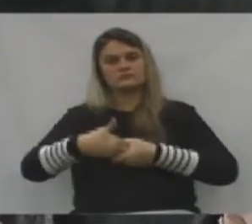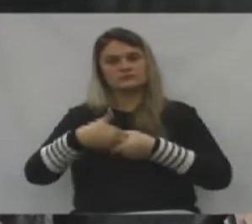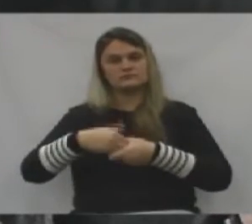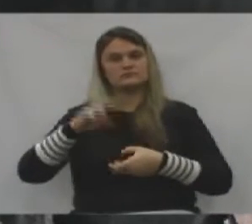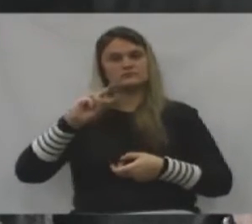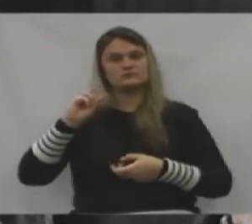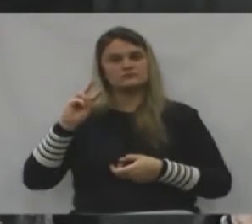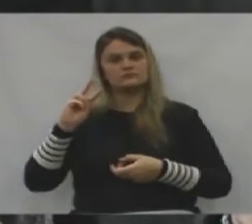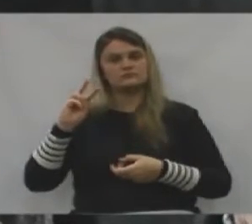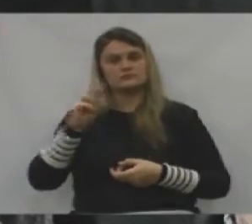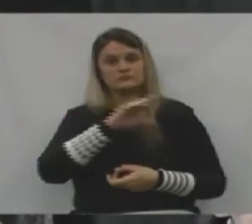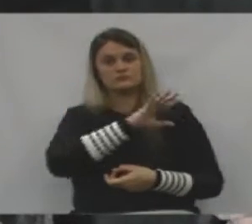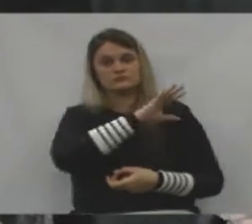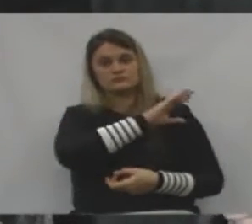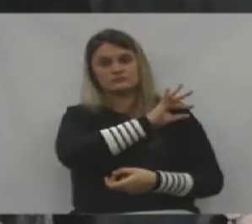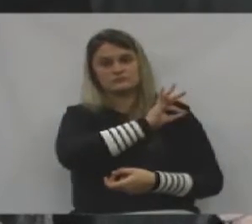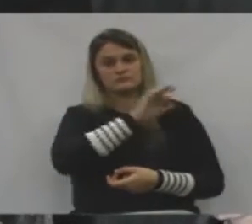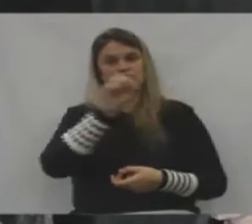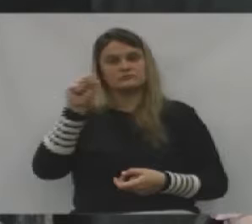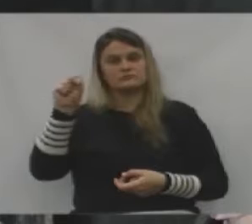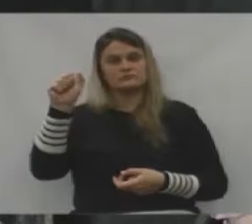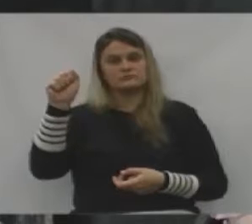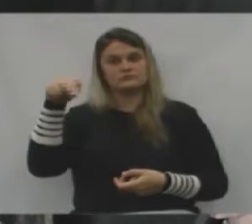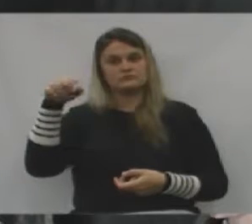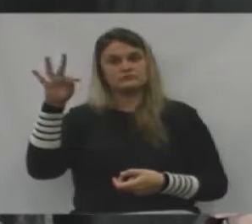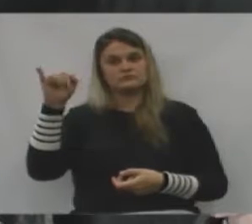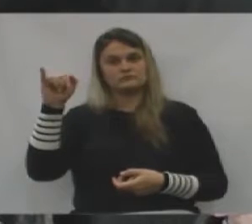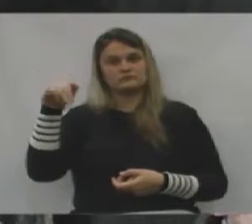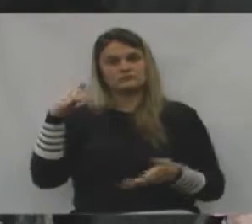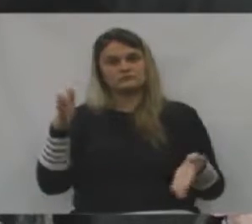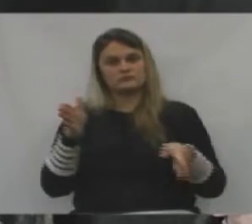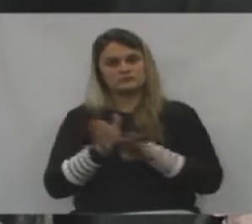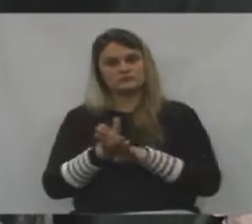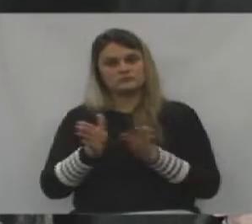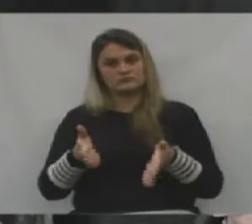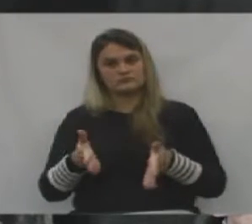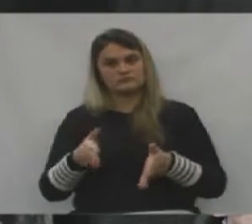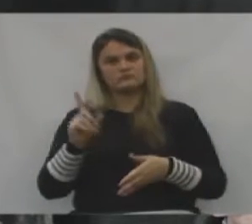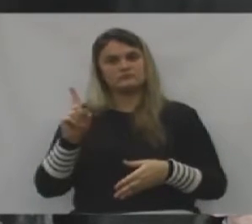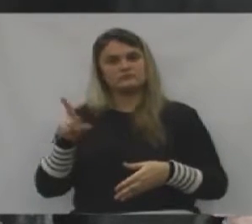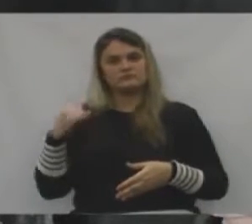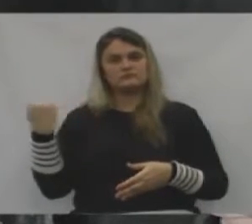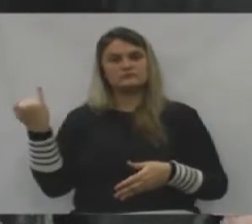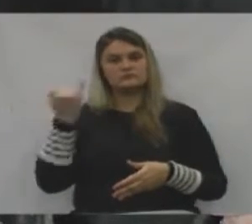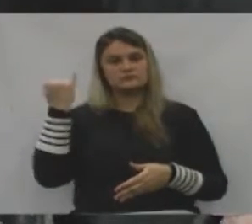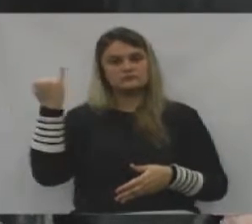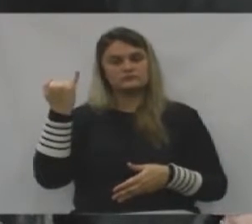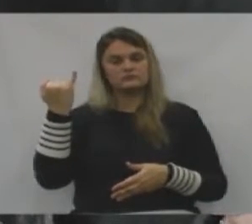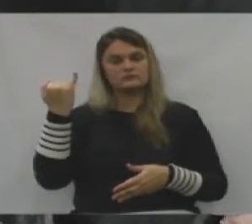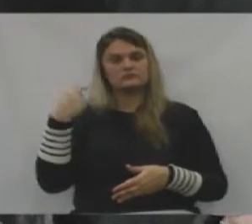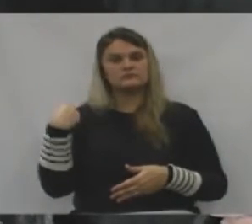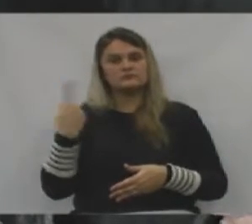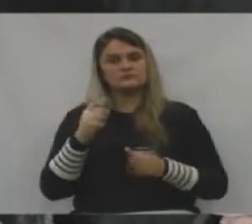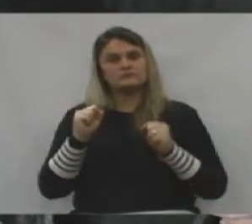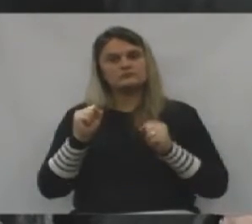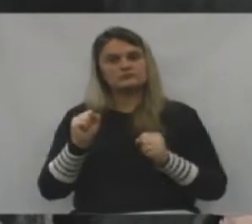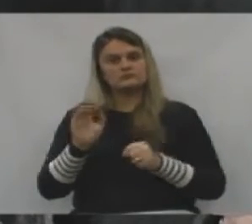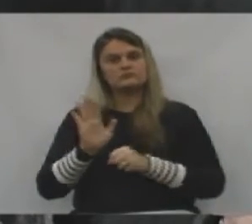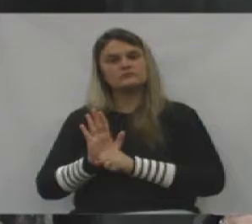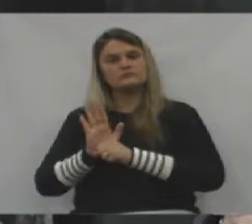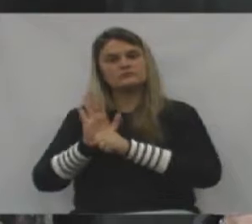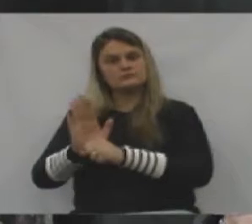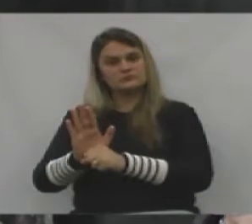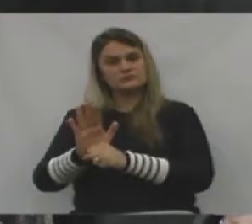Santim Rovedo, que acaba de chegar a essa Casa de Leis, a importância de podermos estar